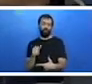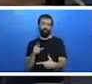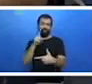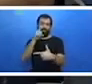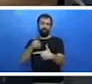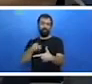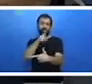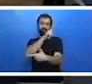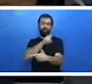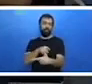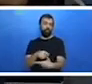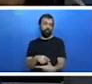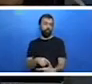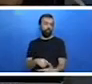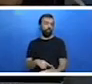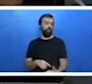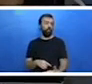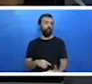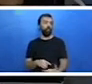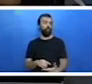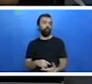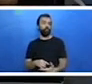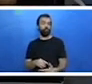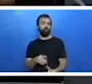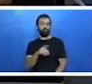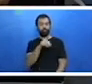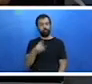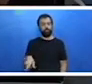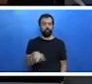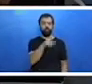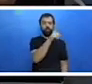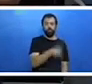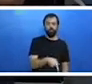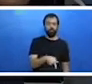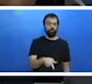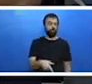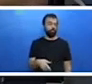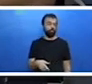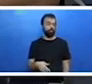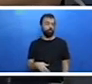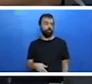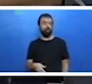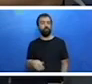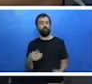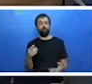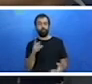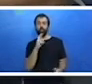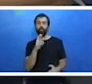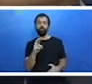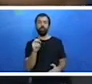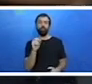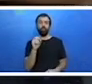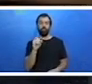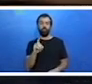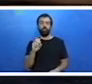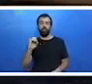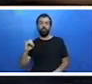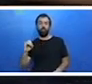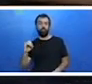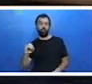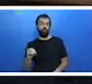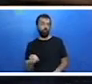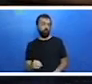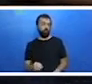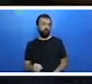quarto ano. Eu corto um zero desse lado e um zero desse lado. Eu vou ter 10. Eu vou colocar no